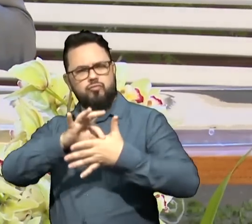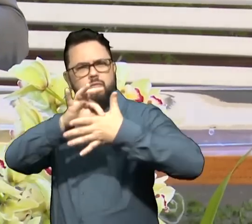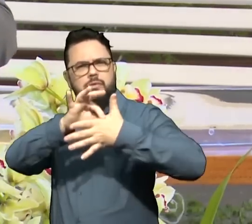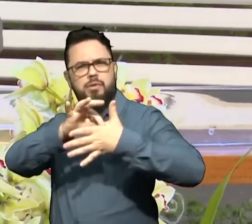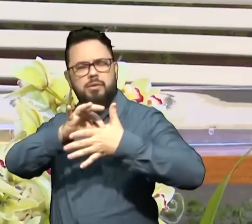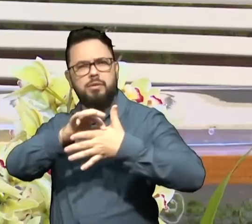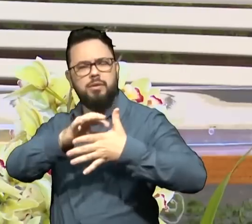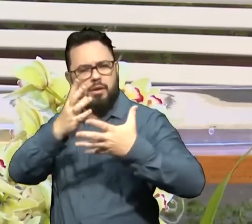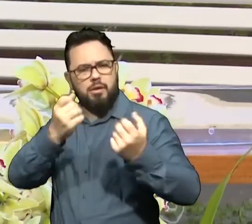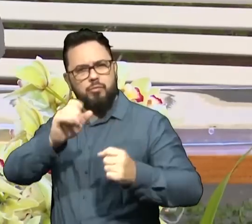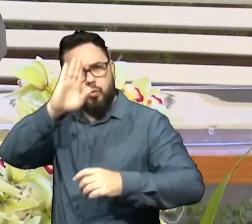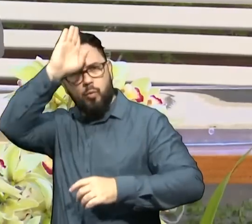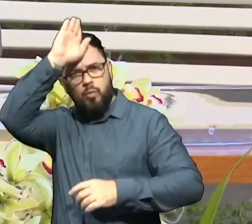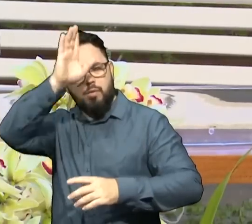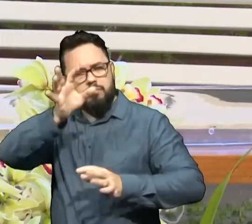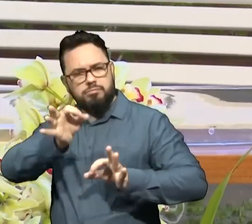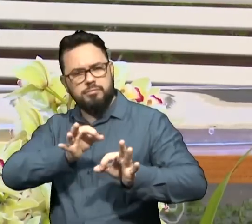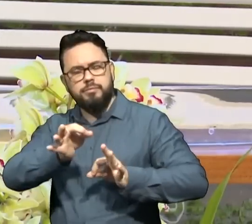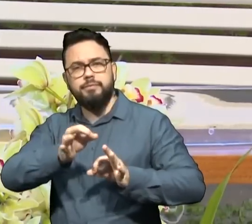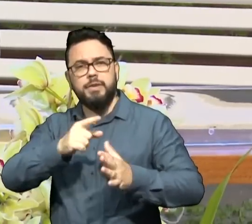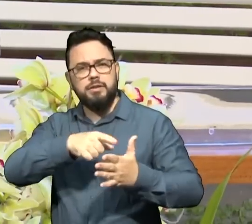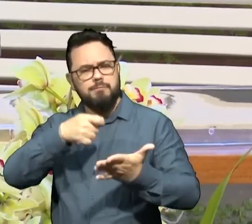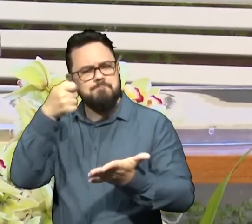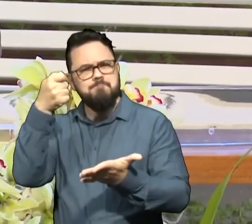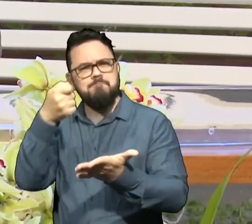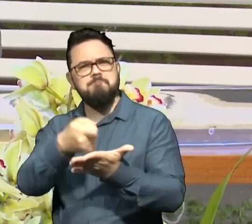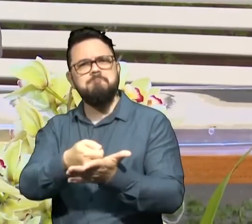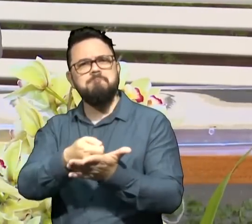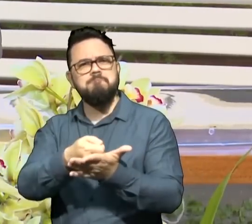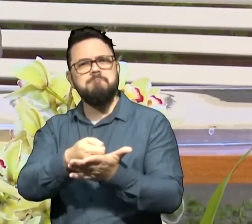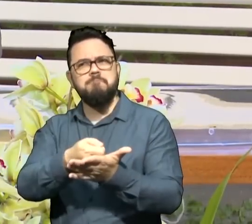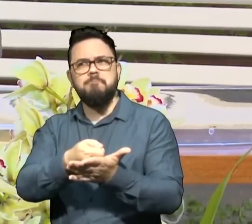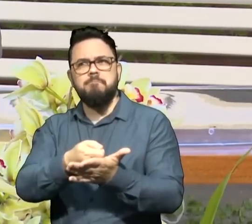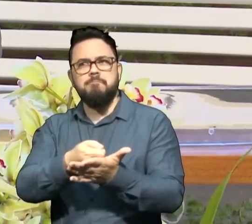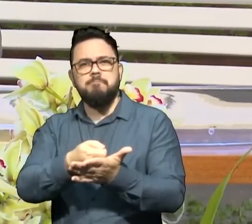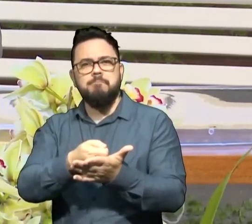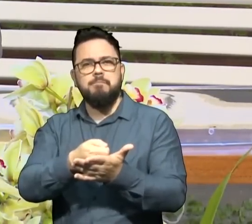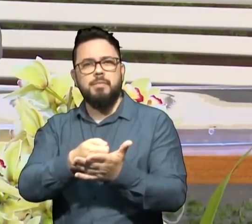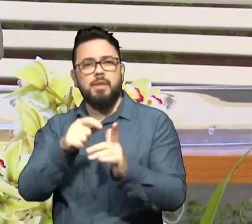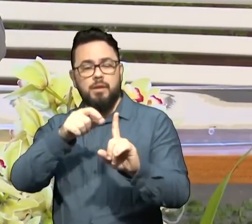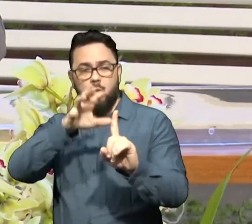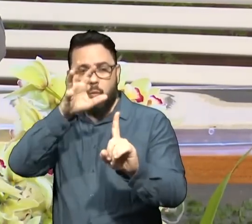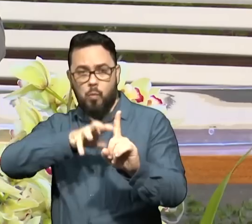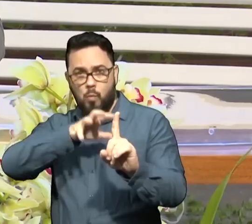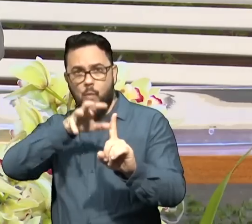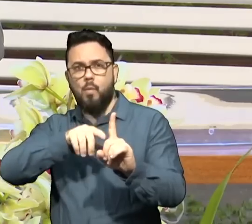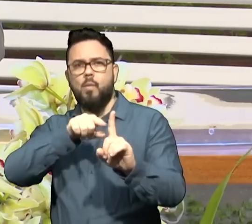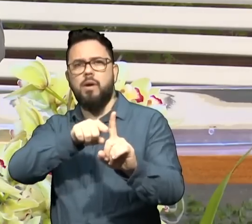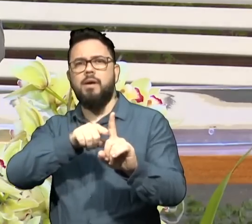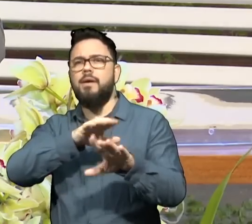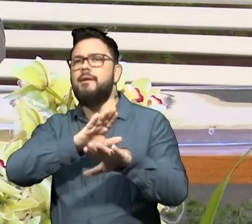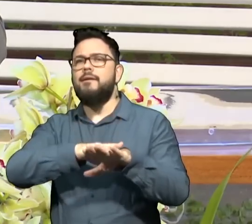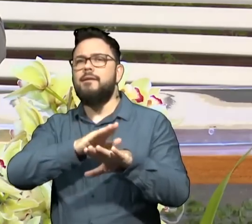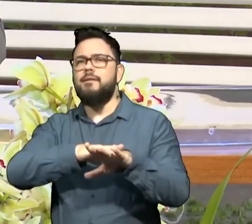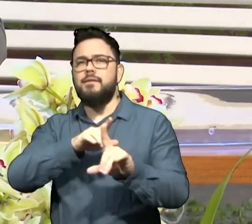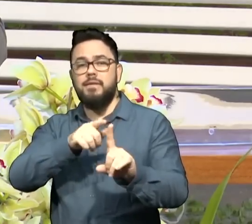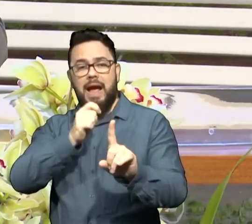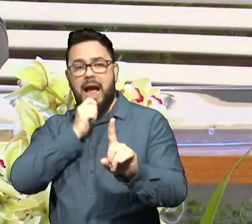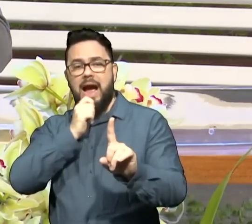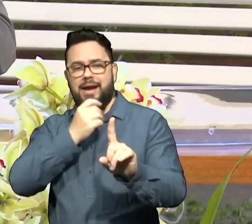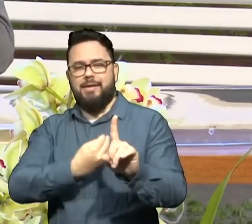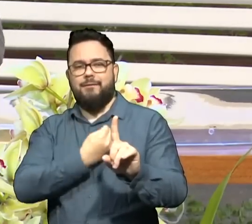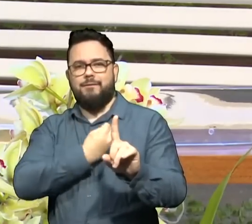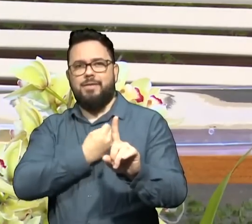Roma e ele exigiu que o que o culto ao Imperador fosse feito com ele